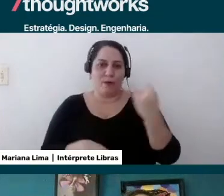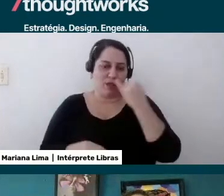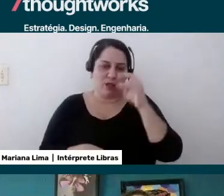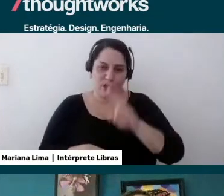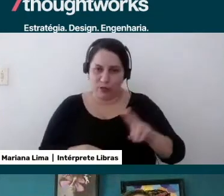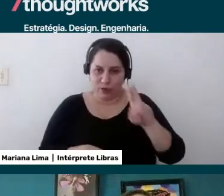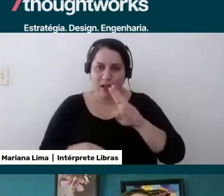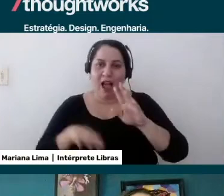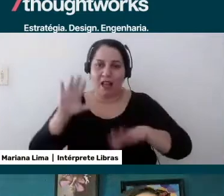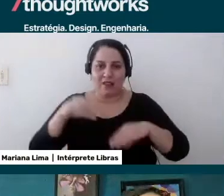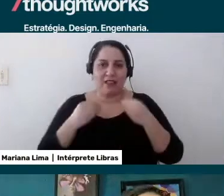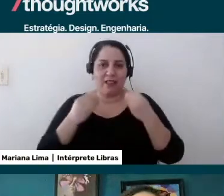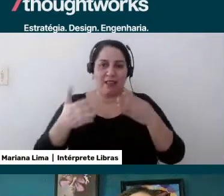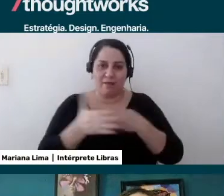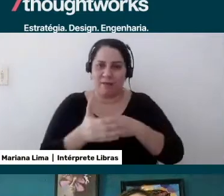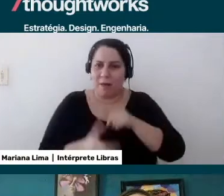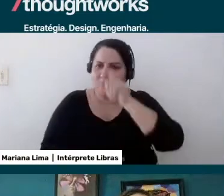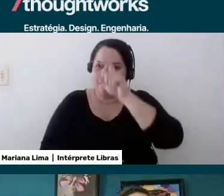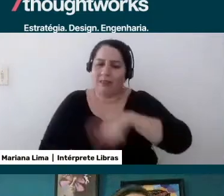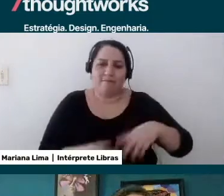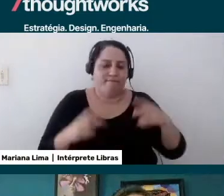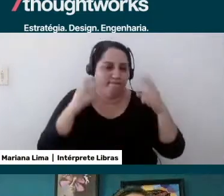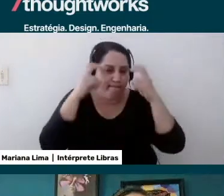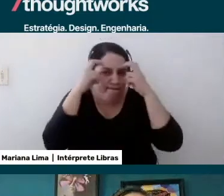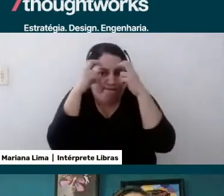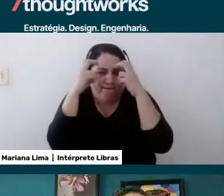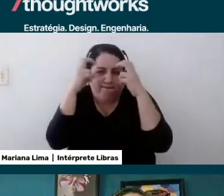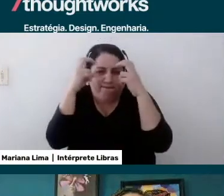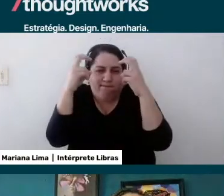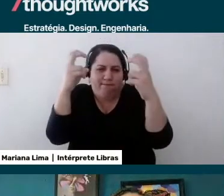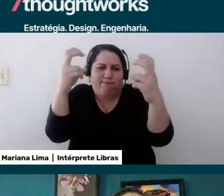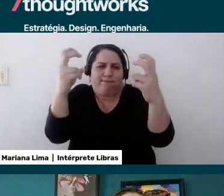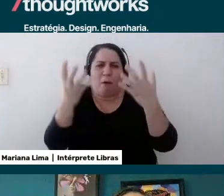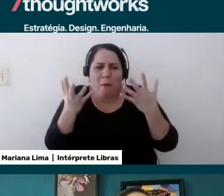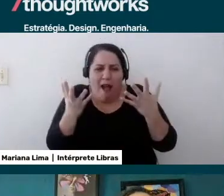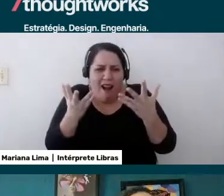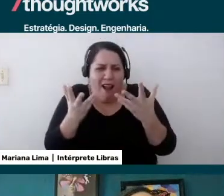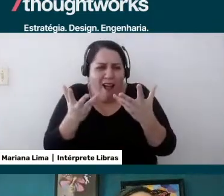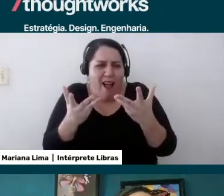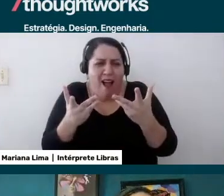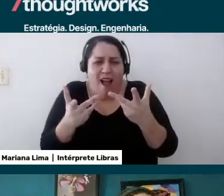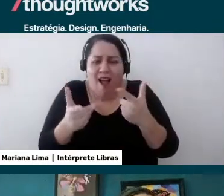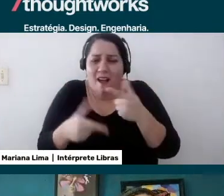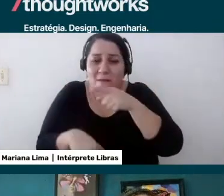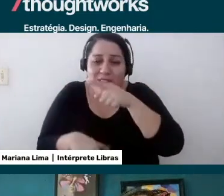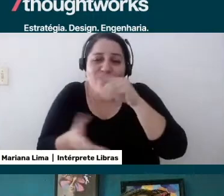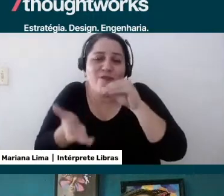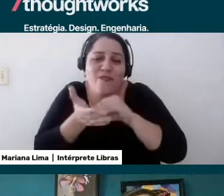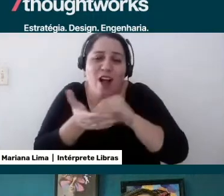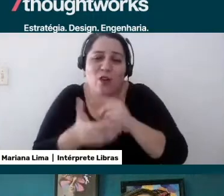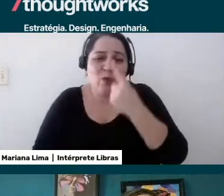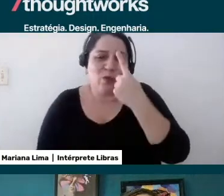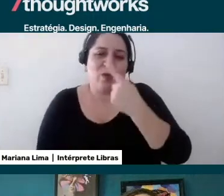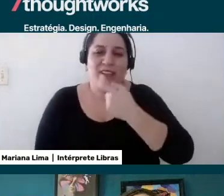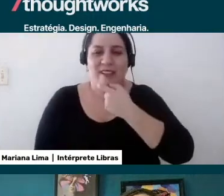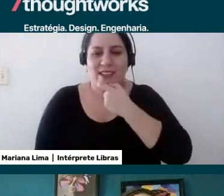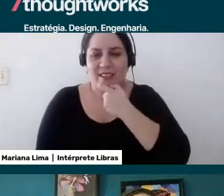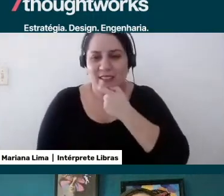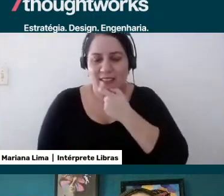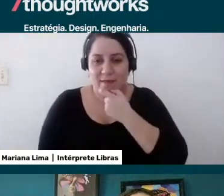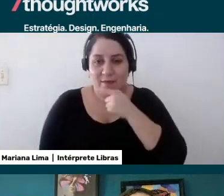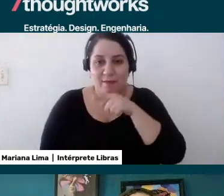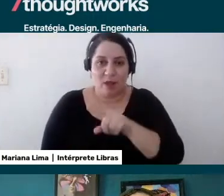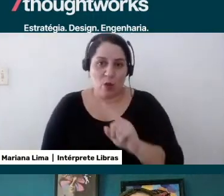Você tem uma pessoa brilhante, muito talentosa, e a gente sabe que dominar o inglês não é necessariamente